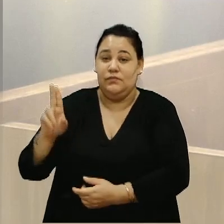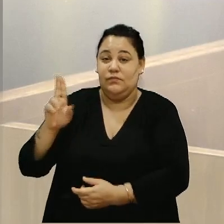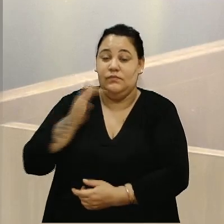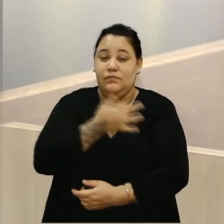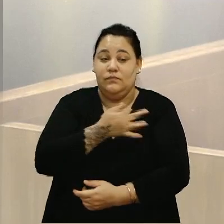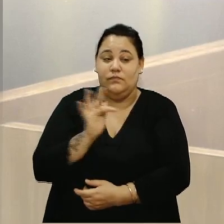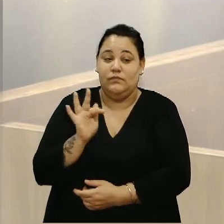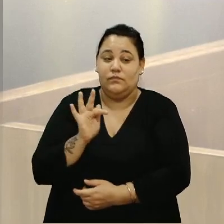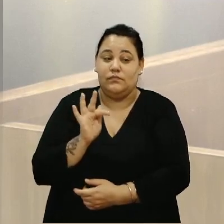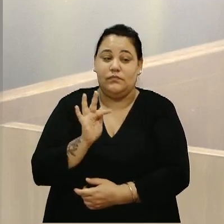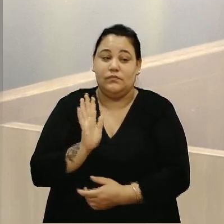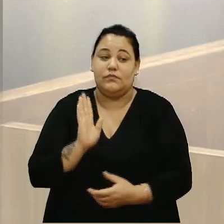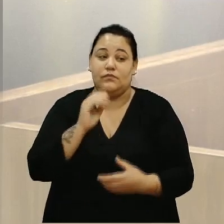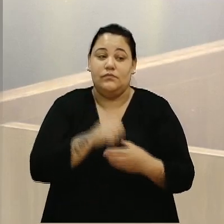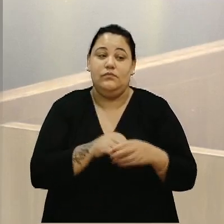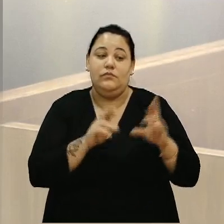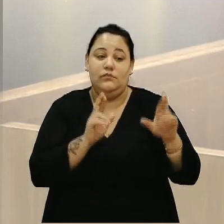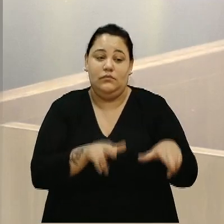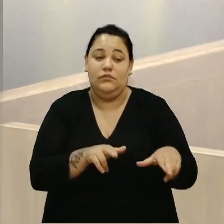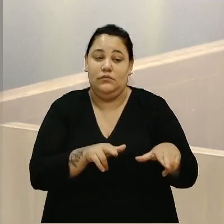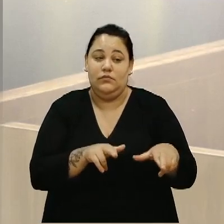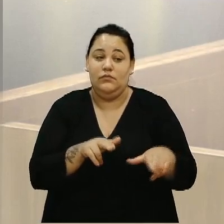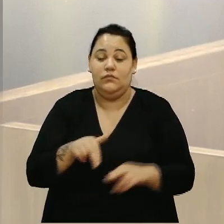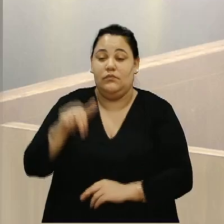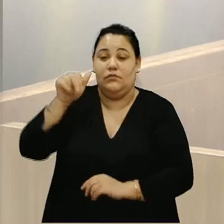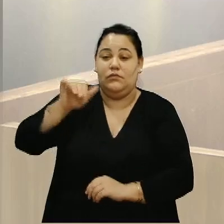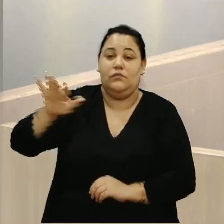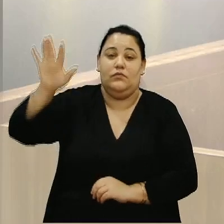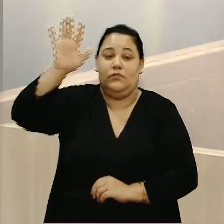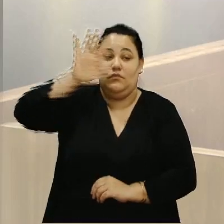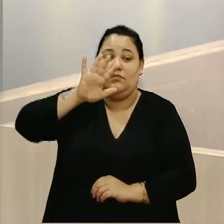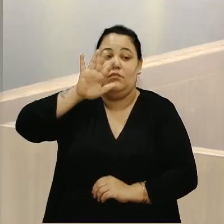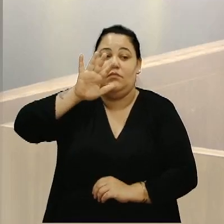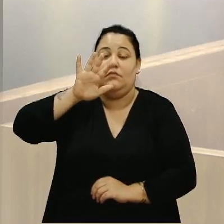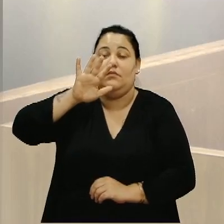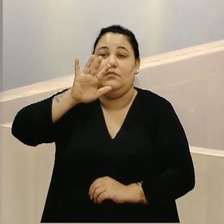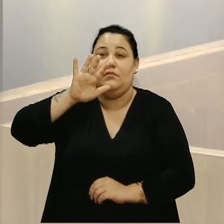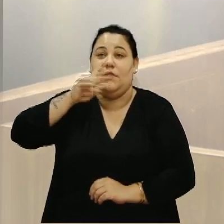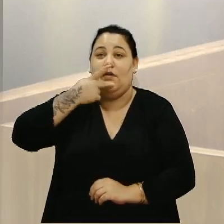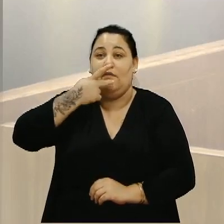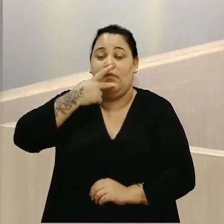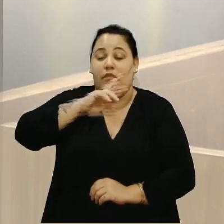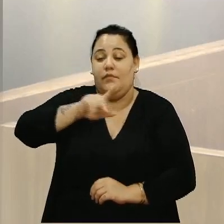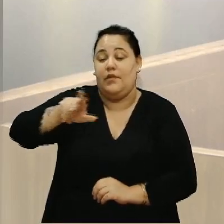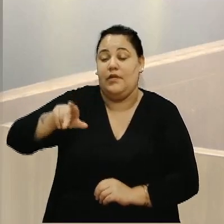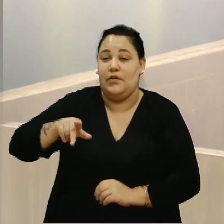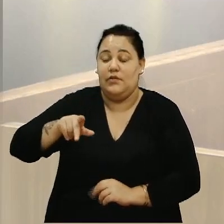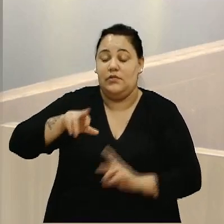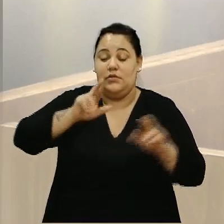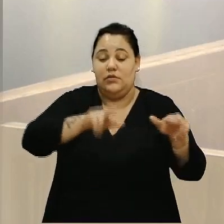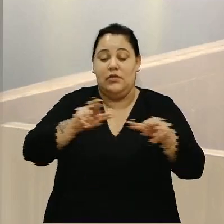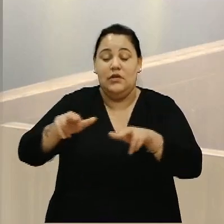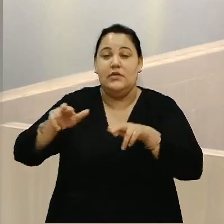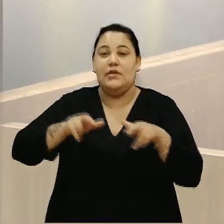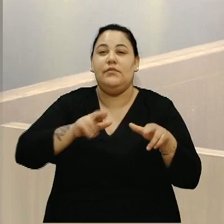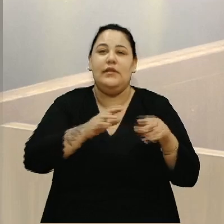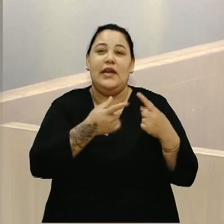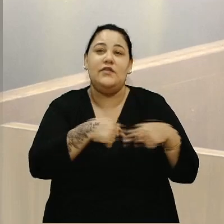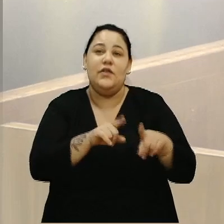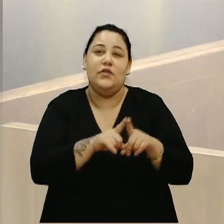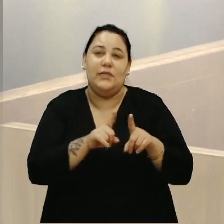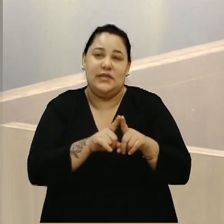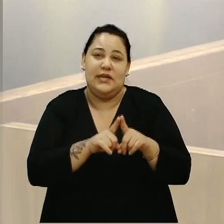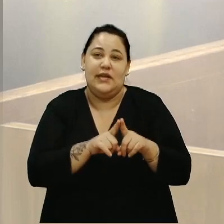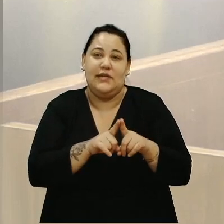na região Nordeste, que inclui várias regiões, a Serra, o Campos de Cima da Serra e a região